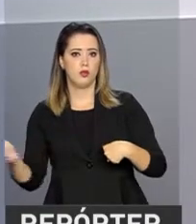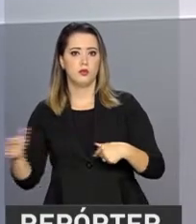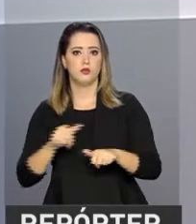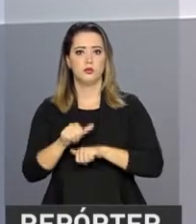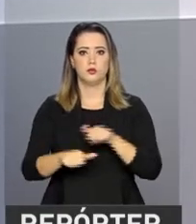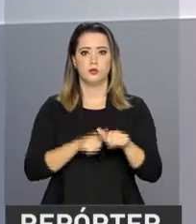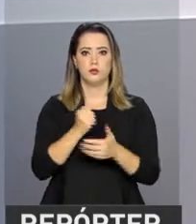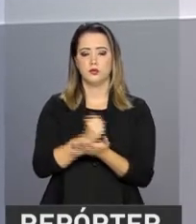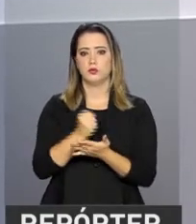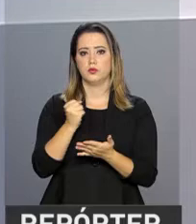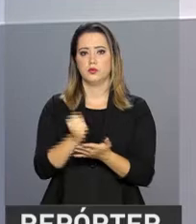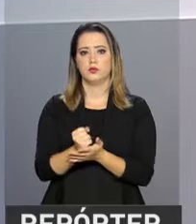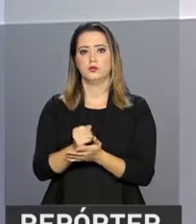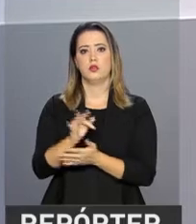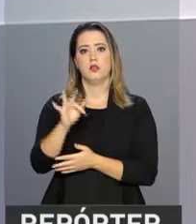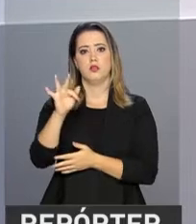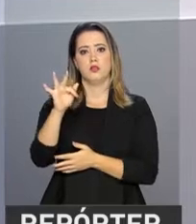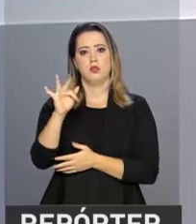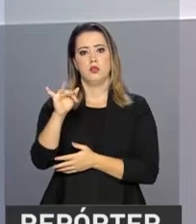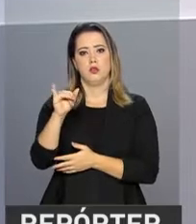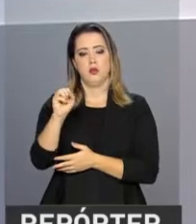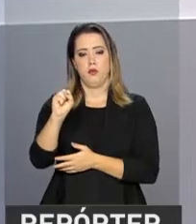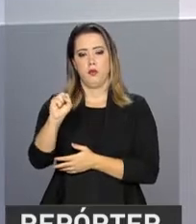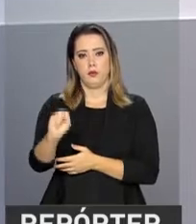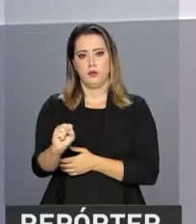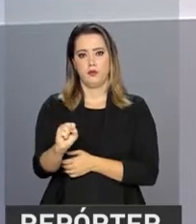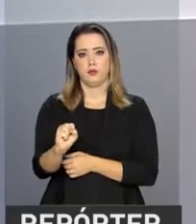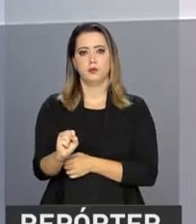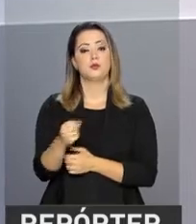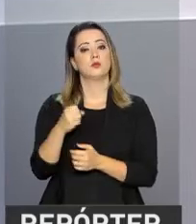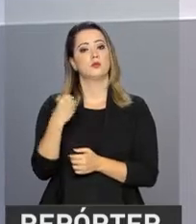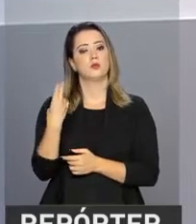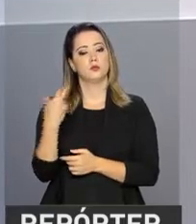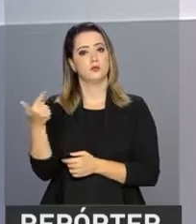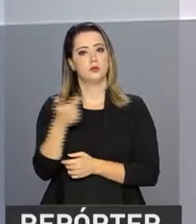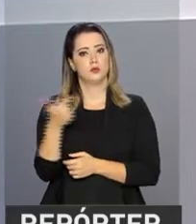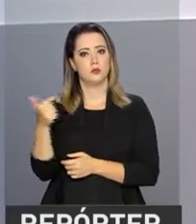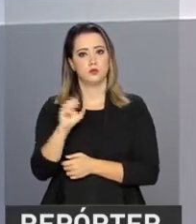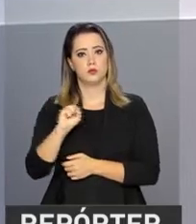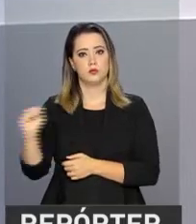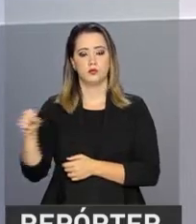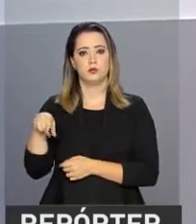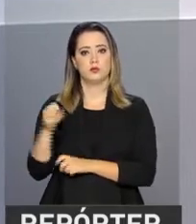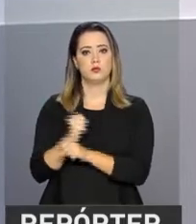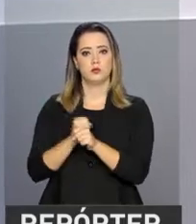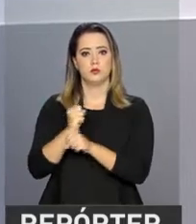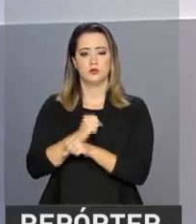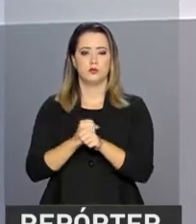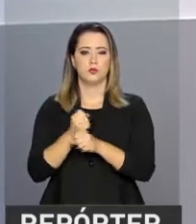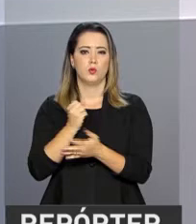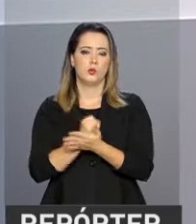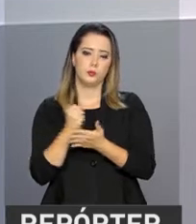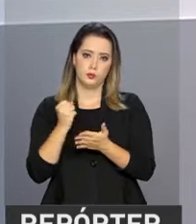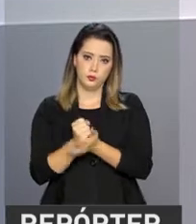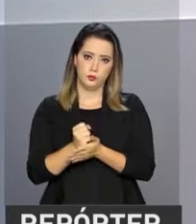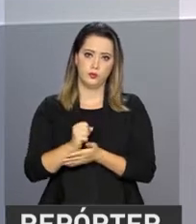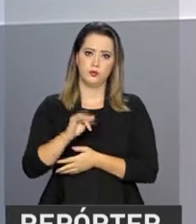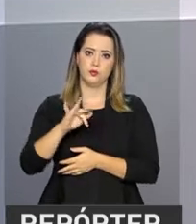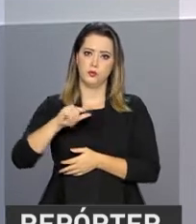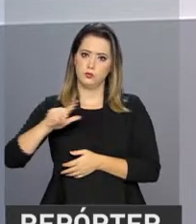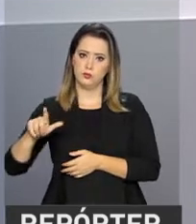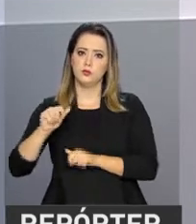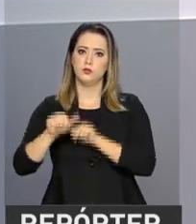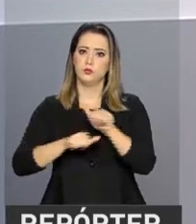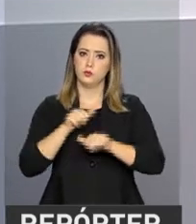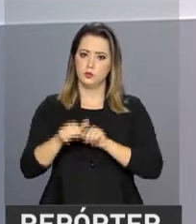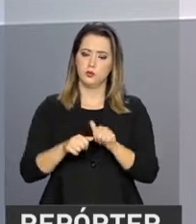renovação dos contratos do fundo de financiamento estudantil o fies no segundo semestre deste ano os contratos do fies devem ser renovados